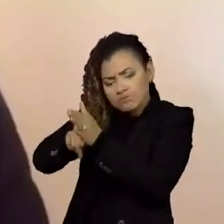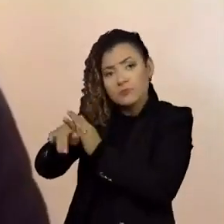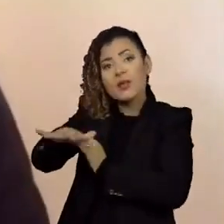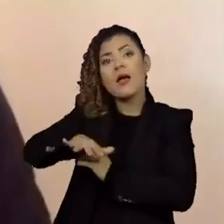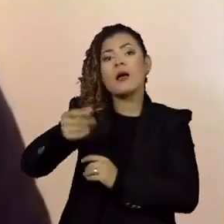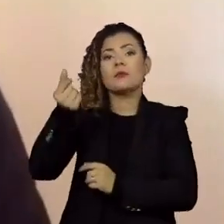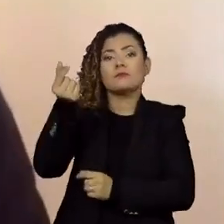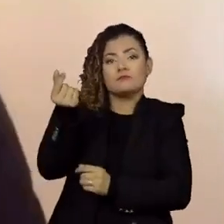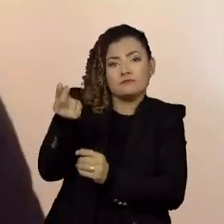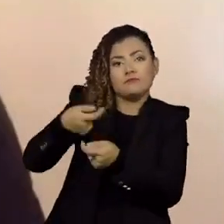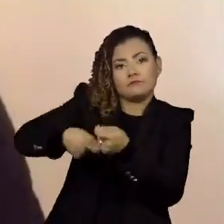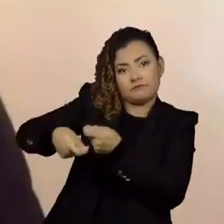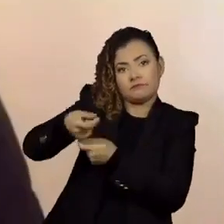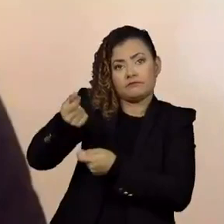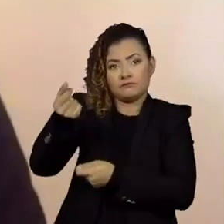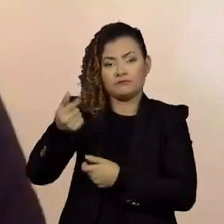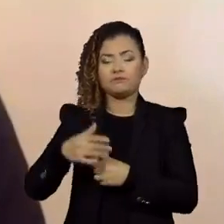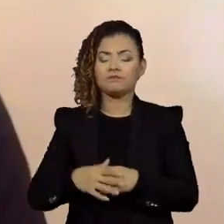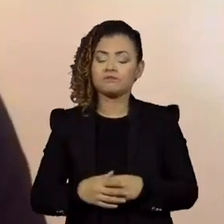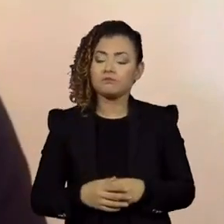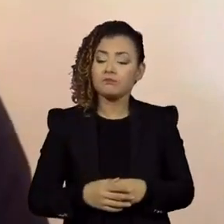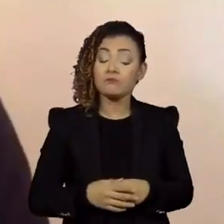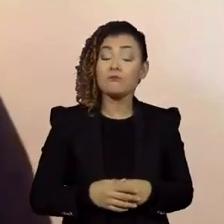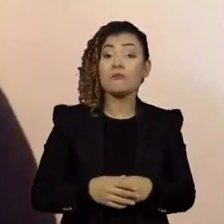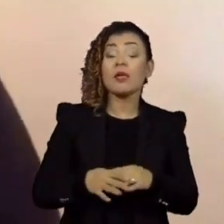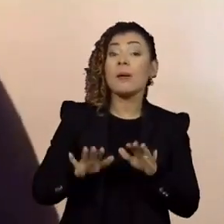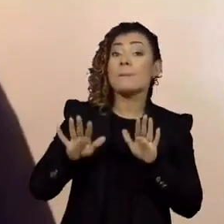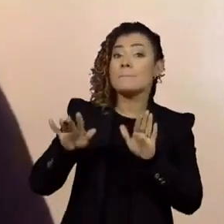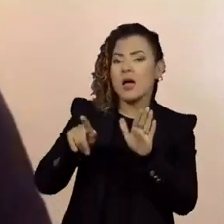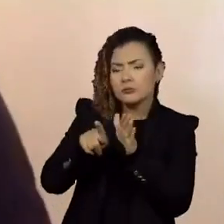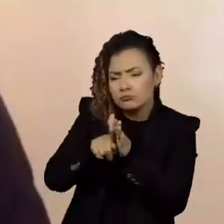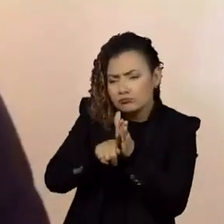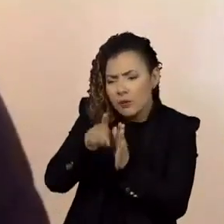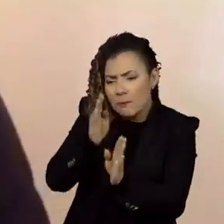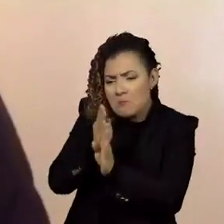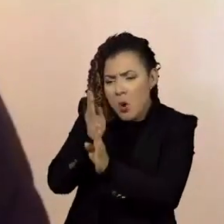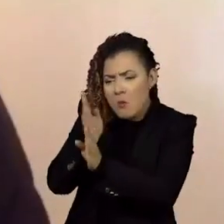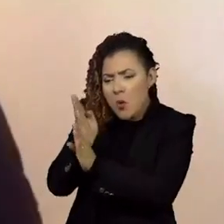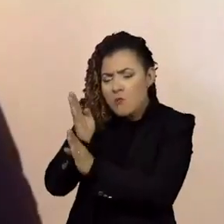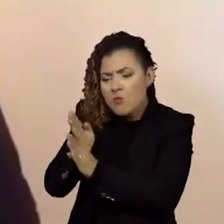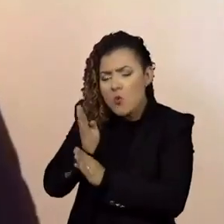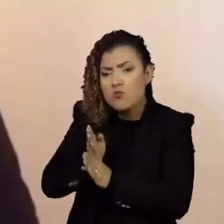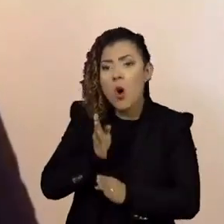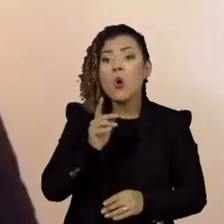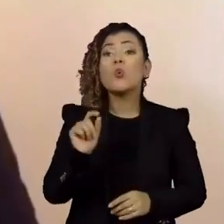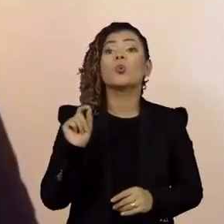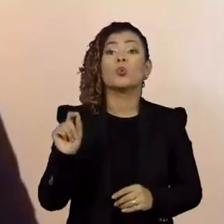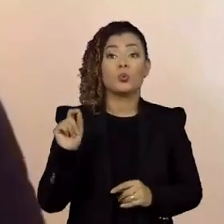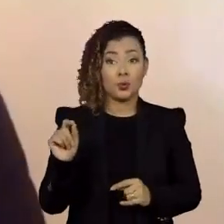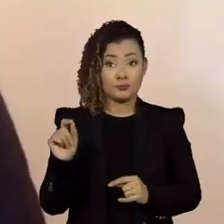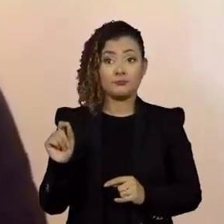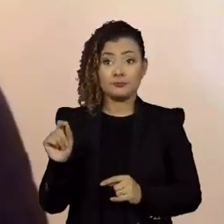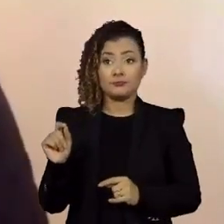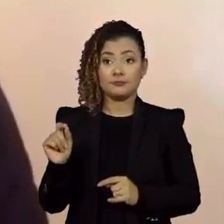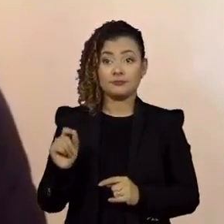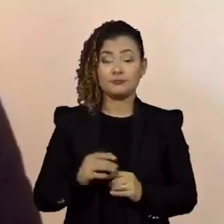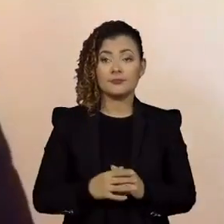política monetária. E abandonou-se conceitualmente aquilo que